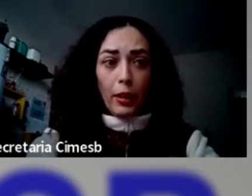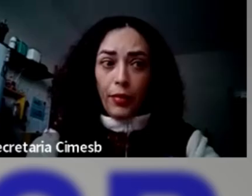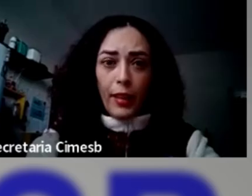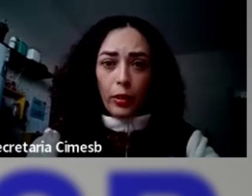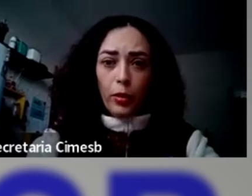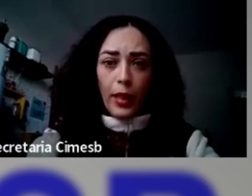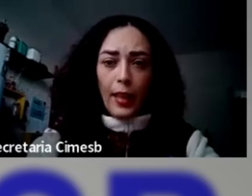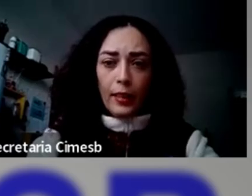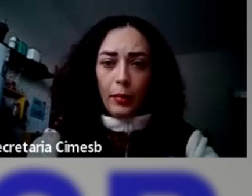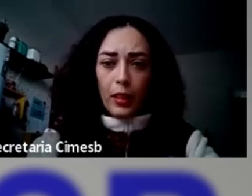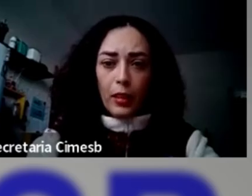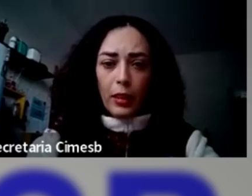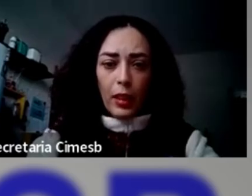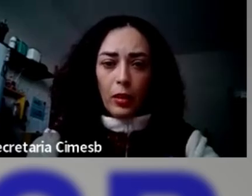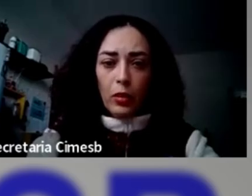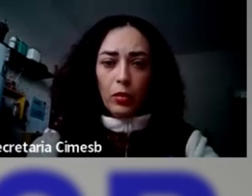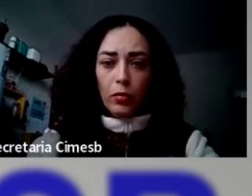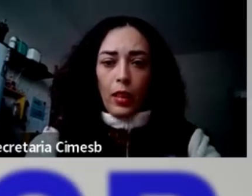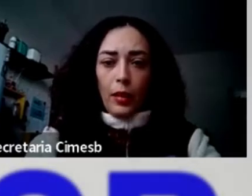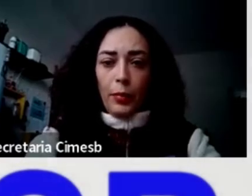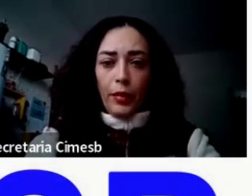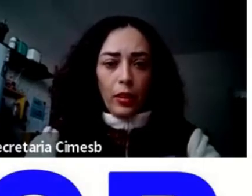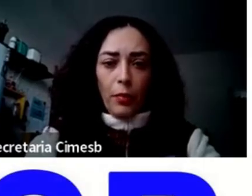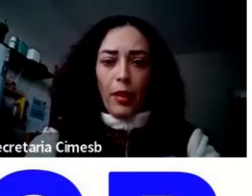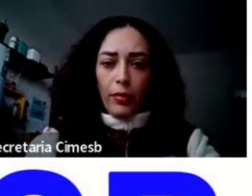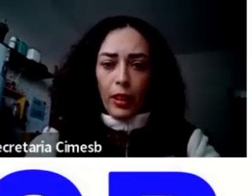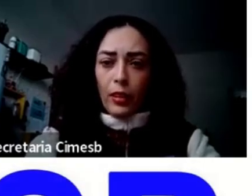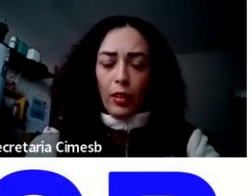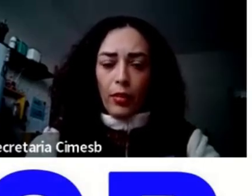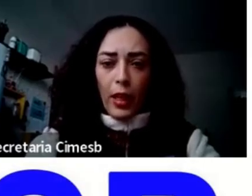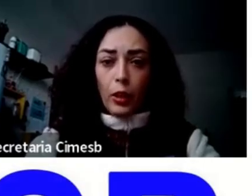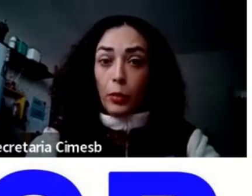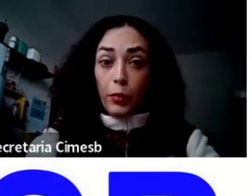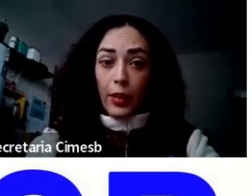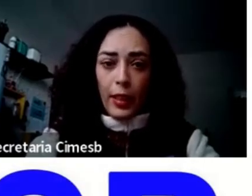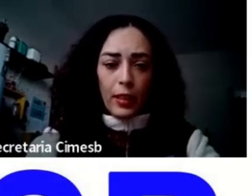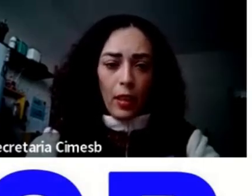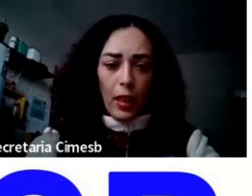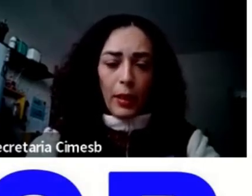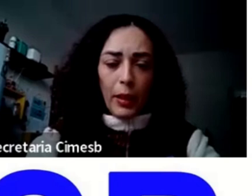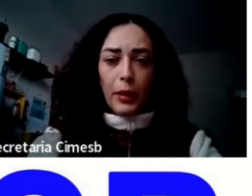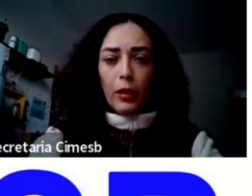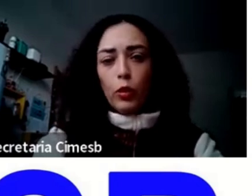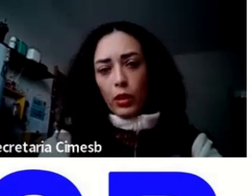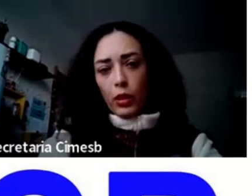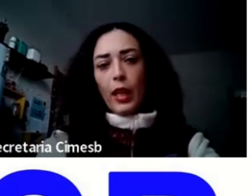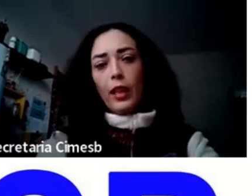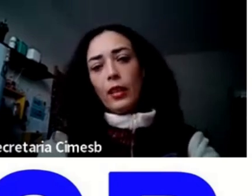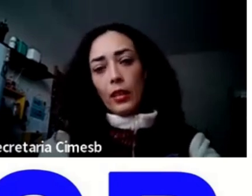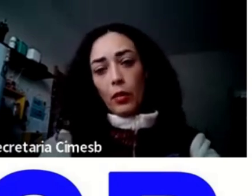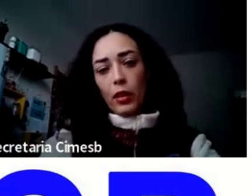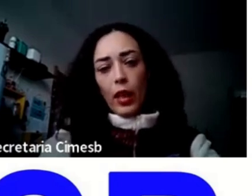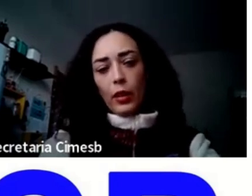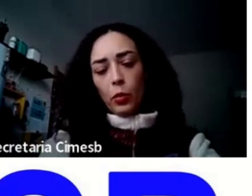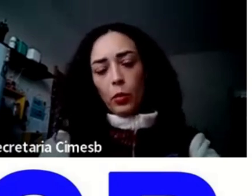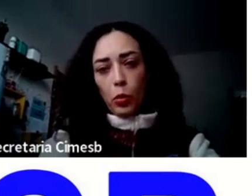Libras para diversos lugares mesmo. Então, bem-vindos e bem-vindas novamente. Muito feliz com a participação de vocês,